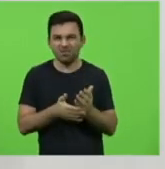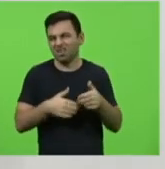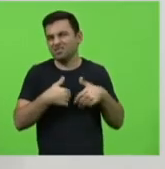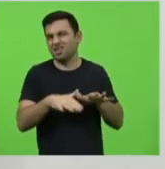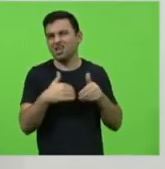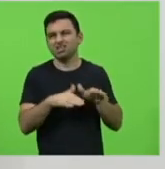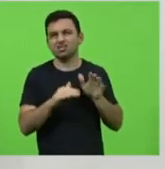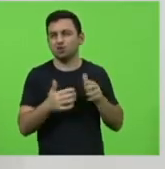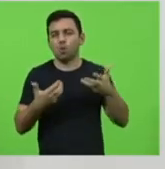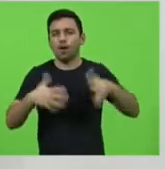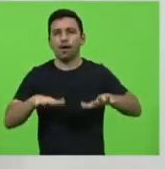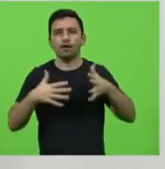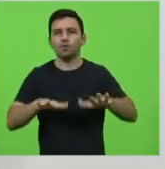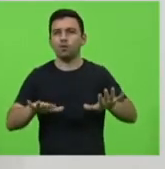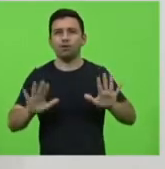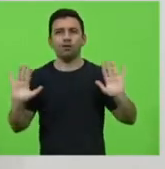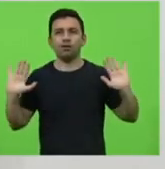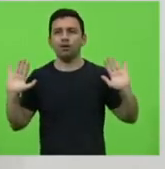não queremos o refugo.